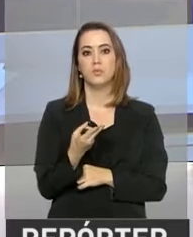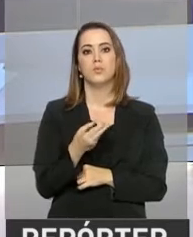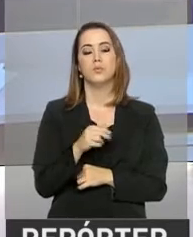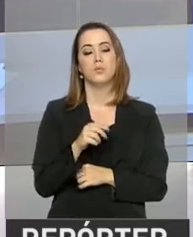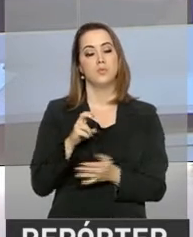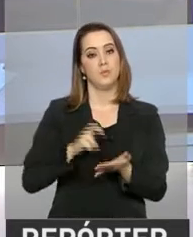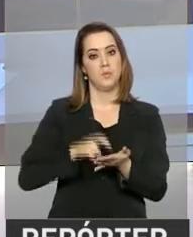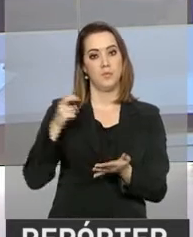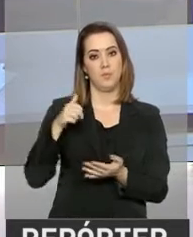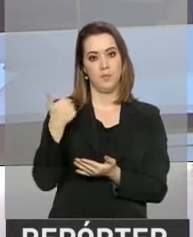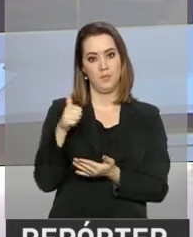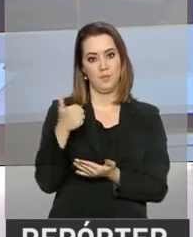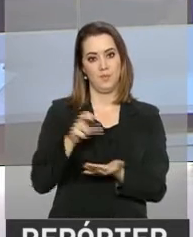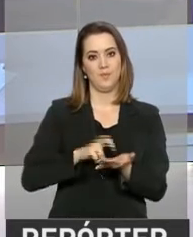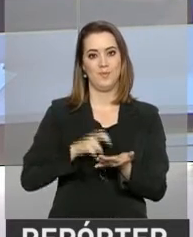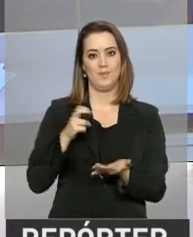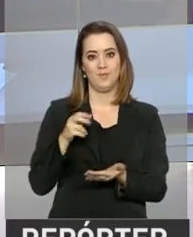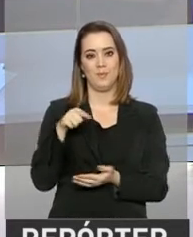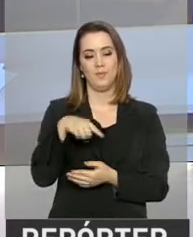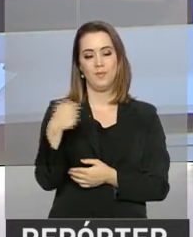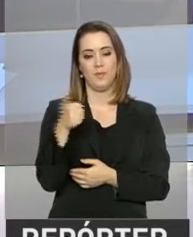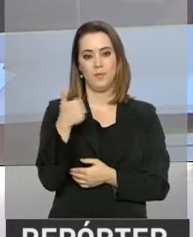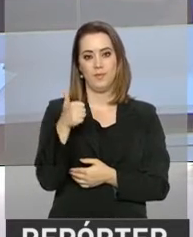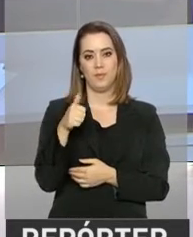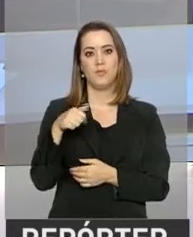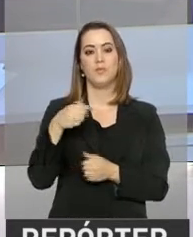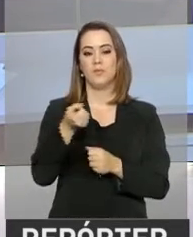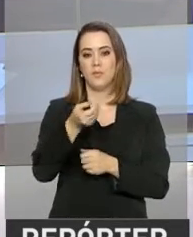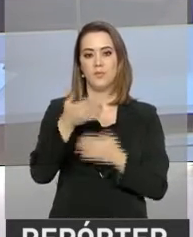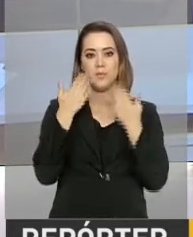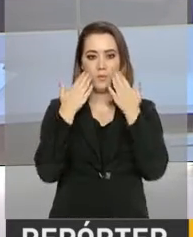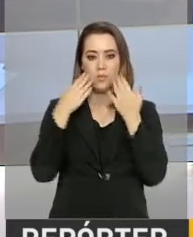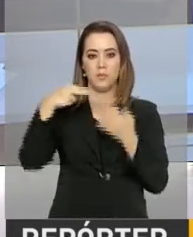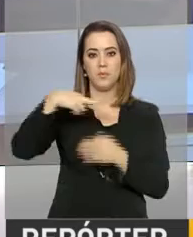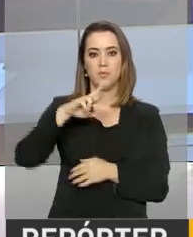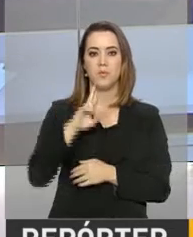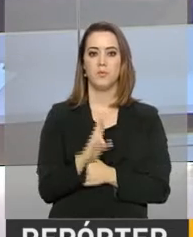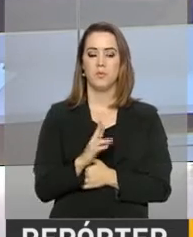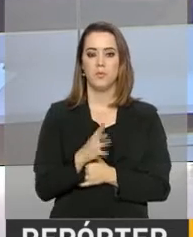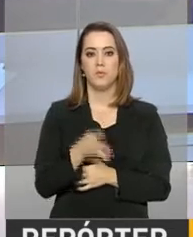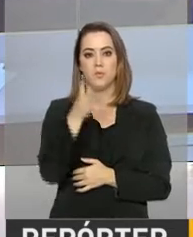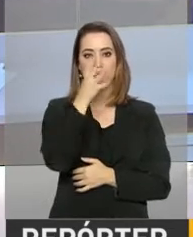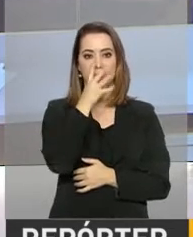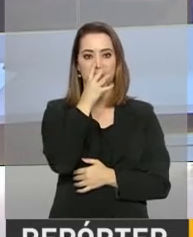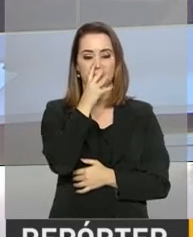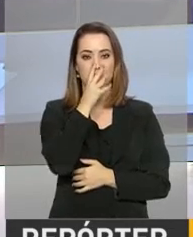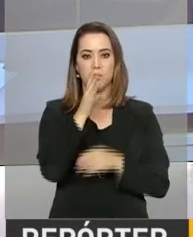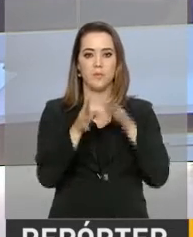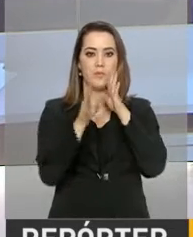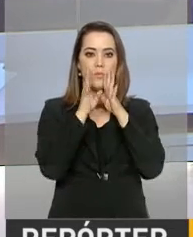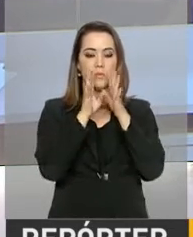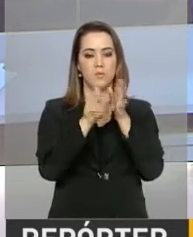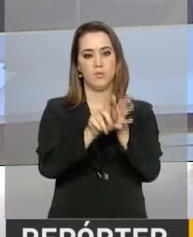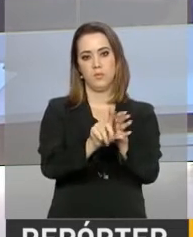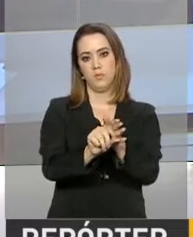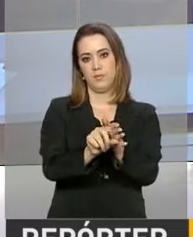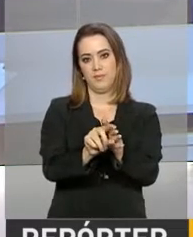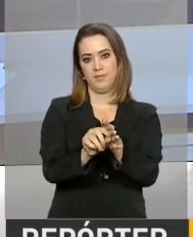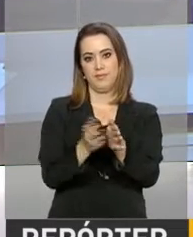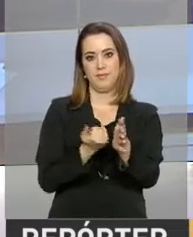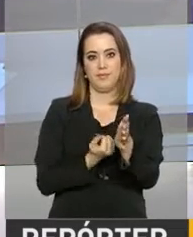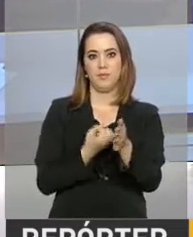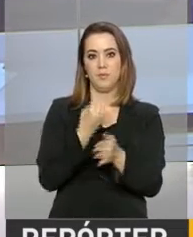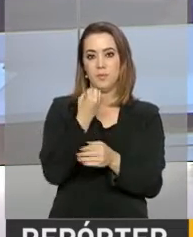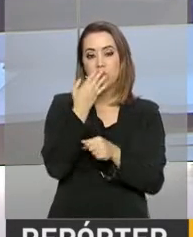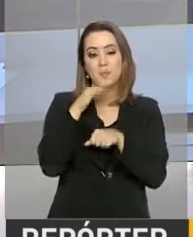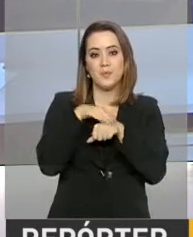com outras informações ou amanhã, às 11 da manhã, na primeira edição deste sábado do Repórter NBR. Acompanhe também as novidades em nossas redes